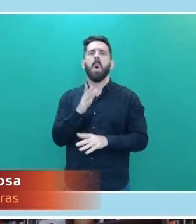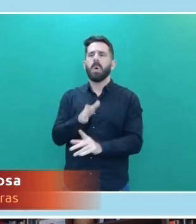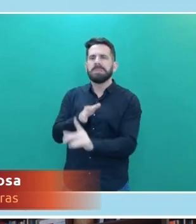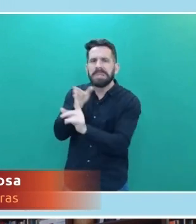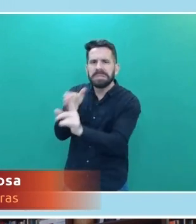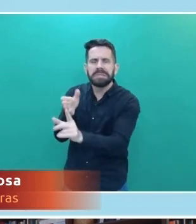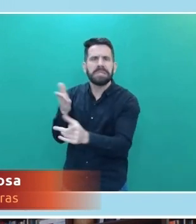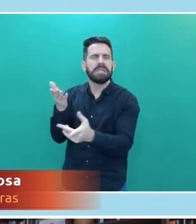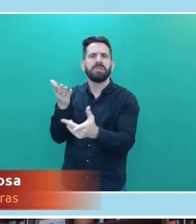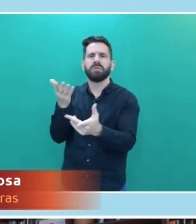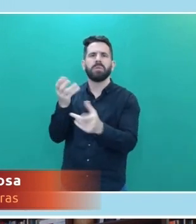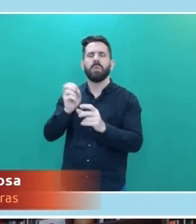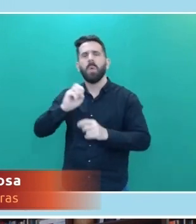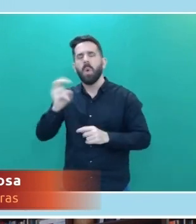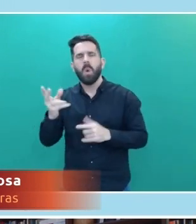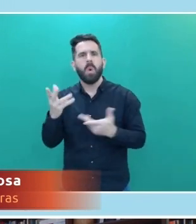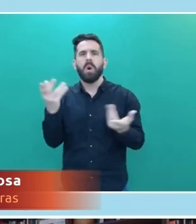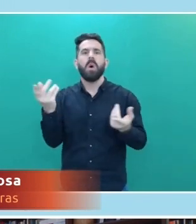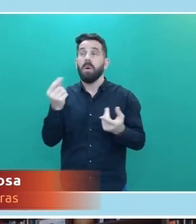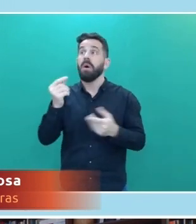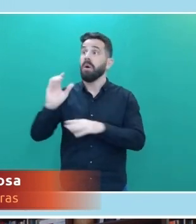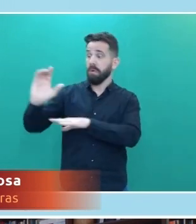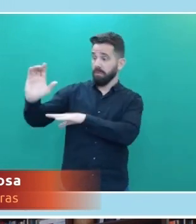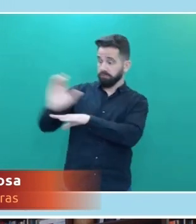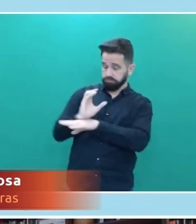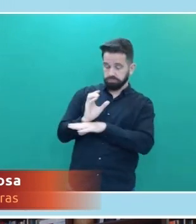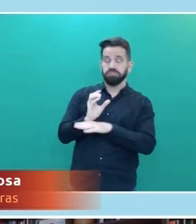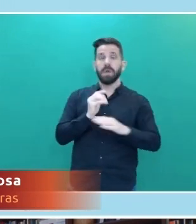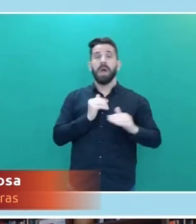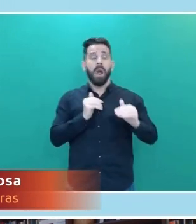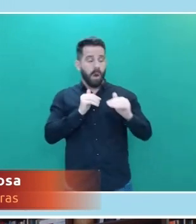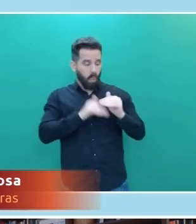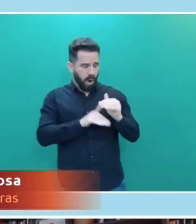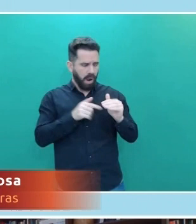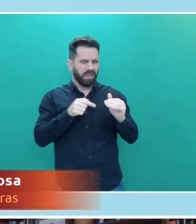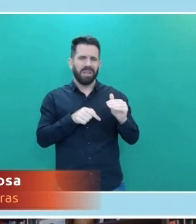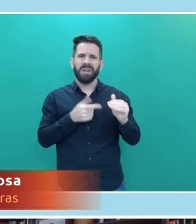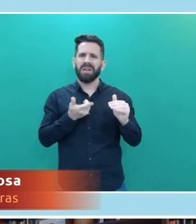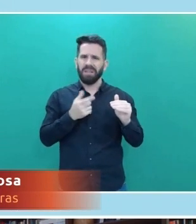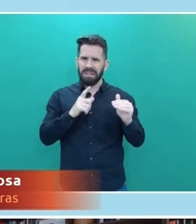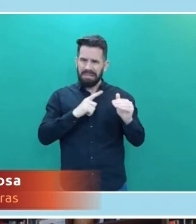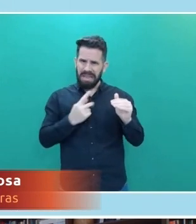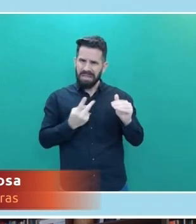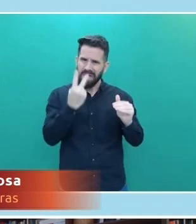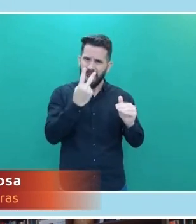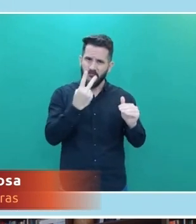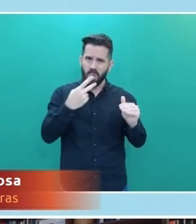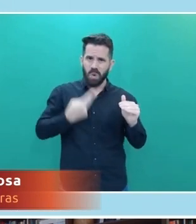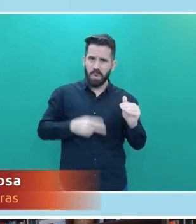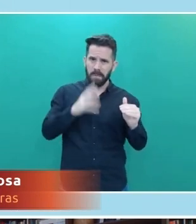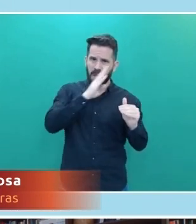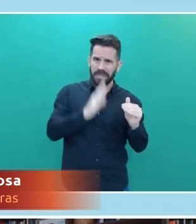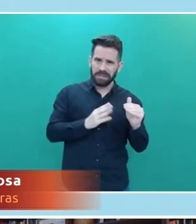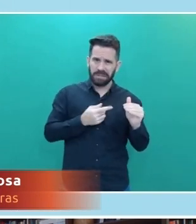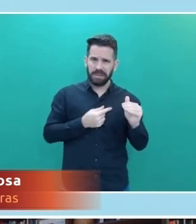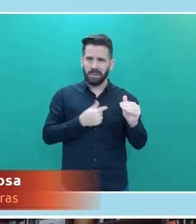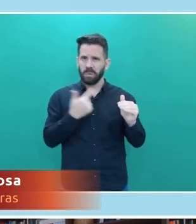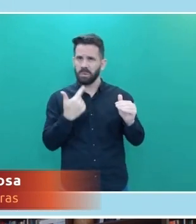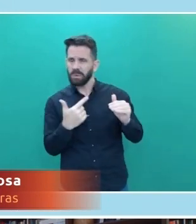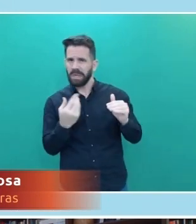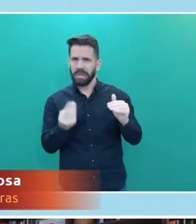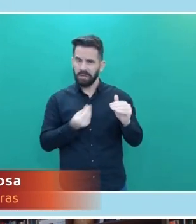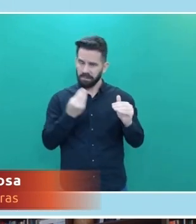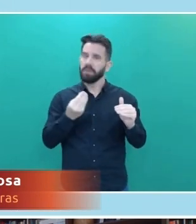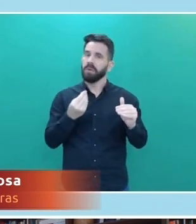e como ela vai ser armazenada e como que ela vai ganhar valor, porque isso é outra dimensão que a gente tem que levar em consideração.